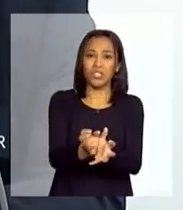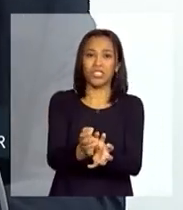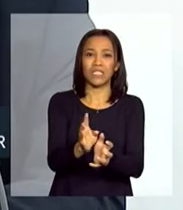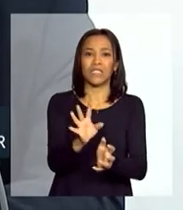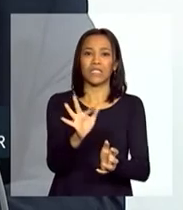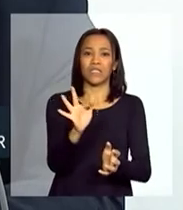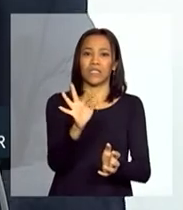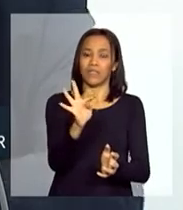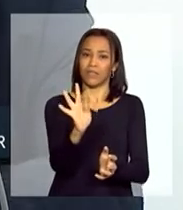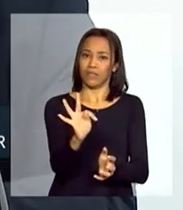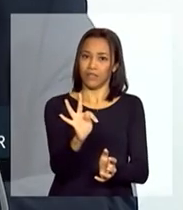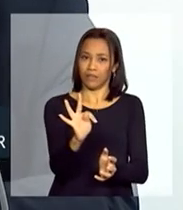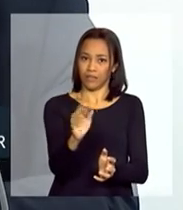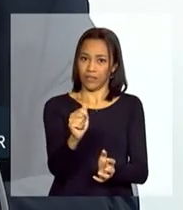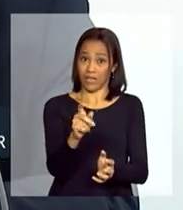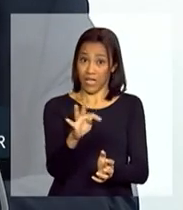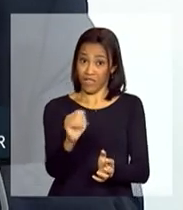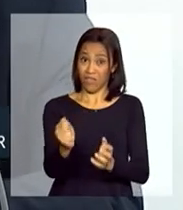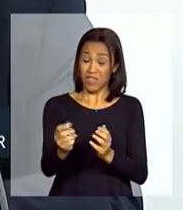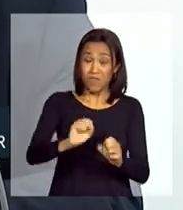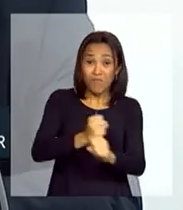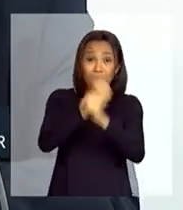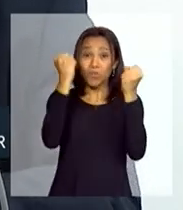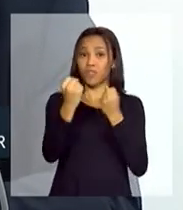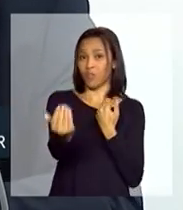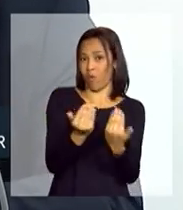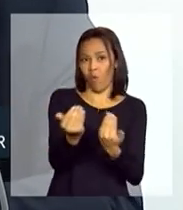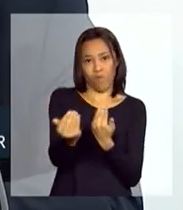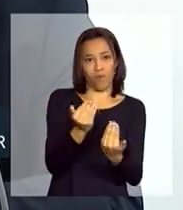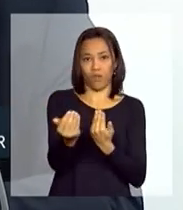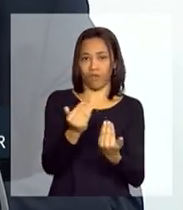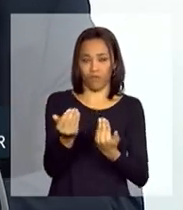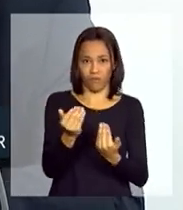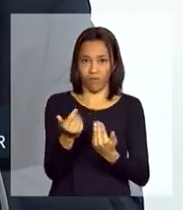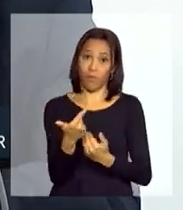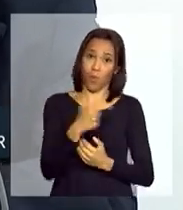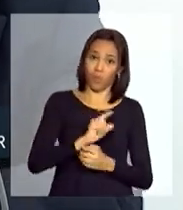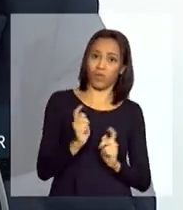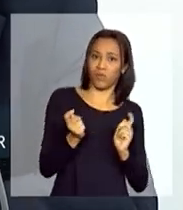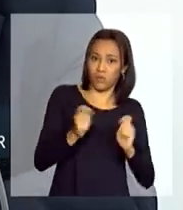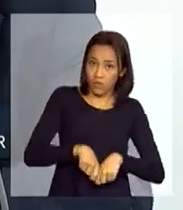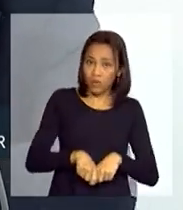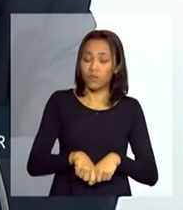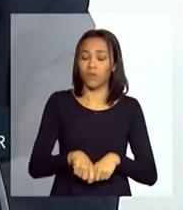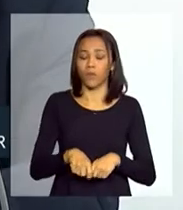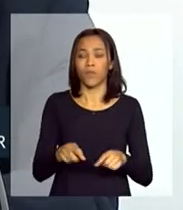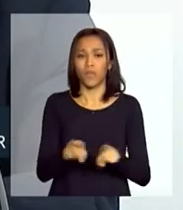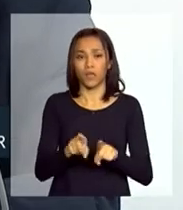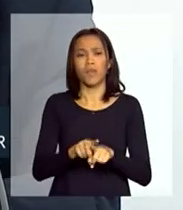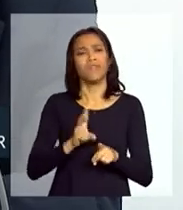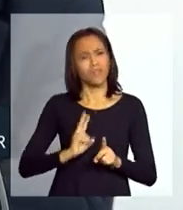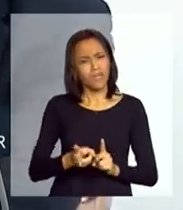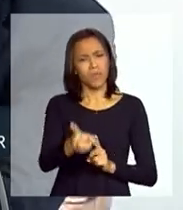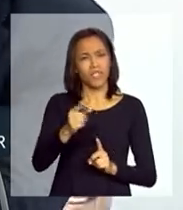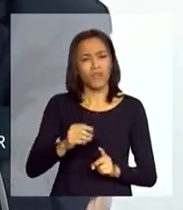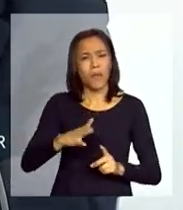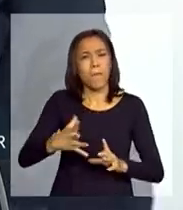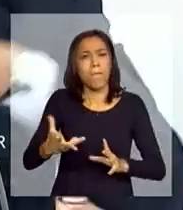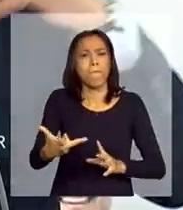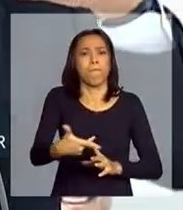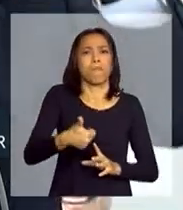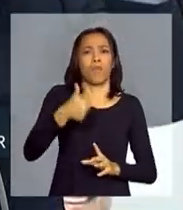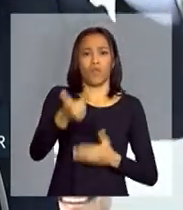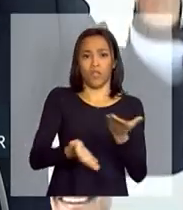qualquer cidadão é comparar para o universo totalmente comparável como tudo na vida a gente vai sempre aperfeiçoando esse